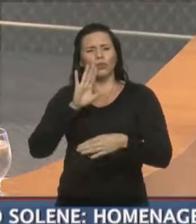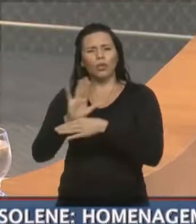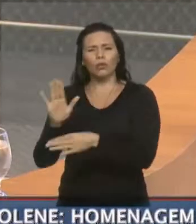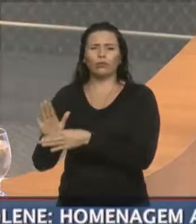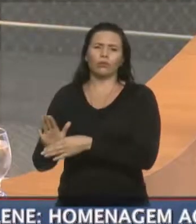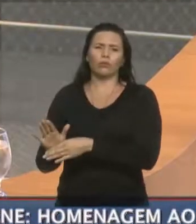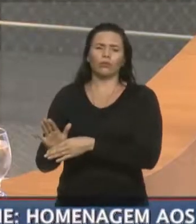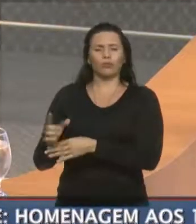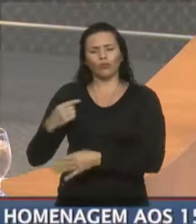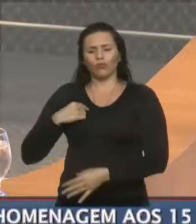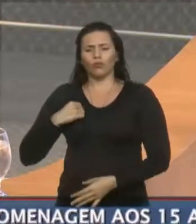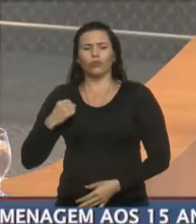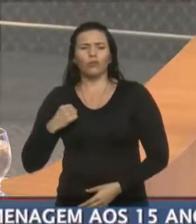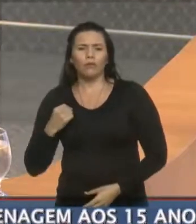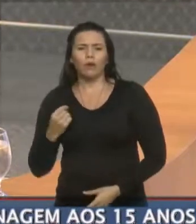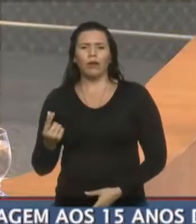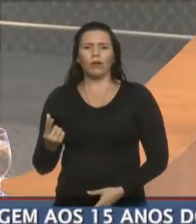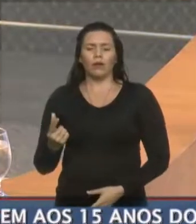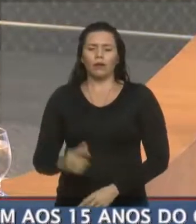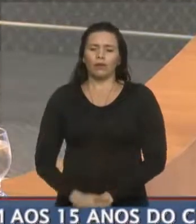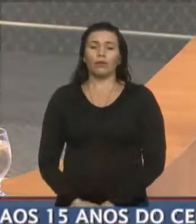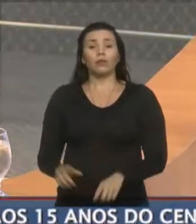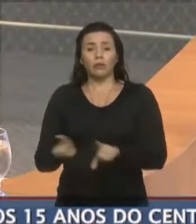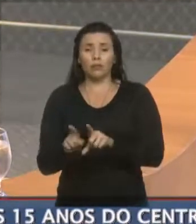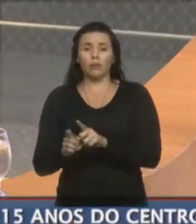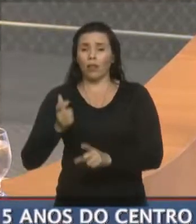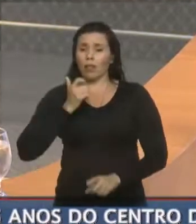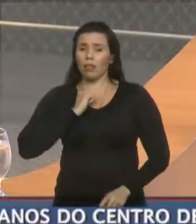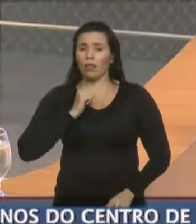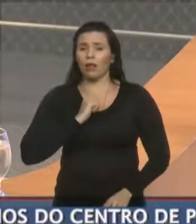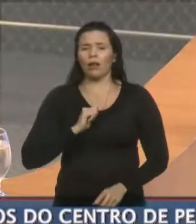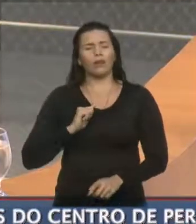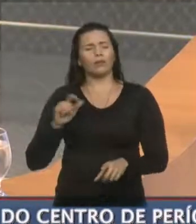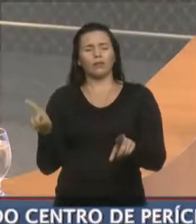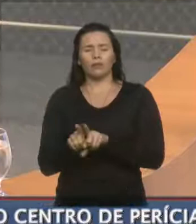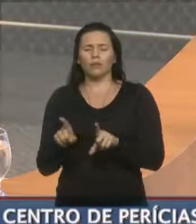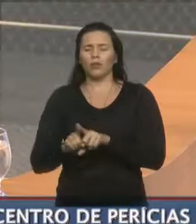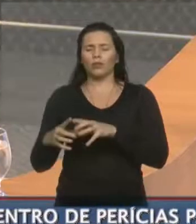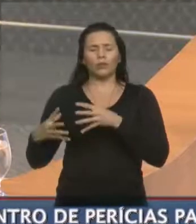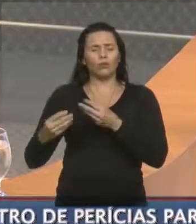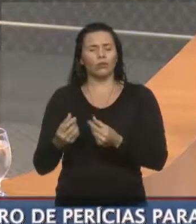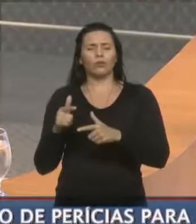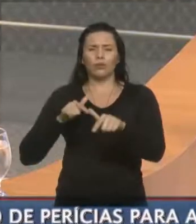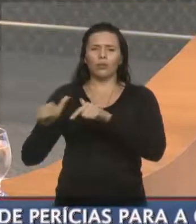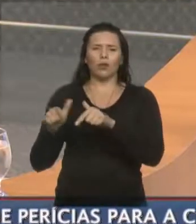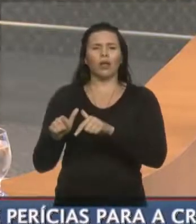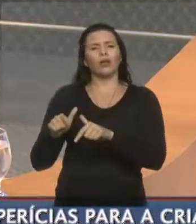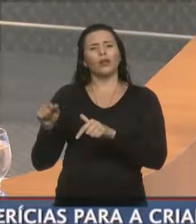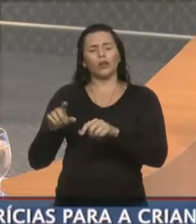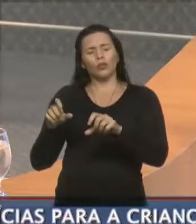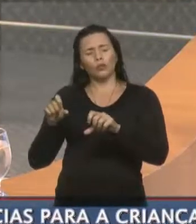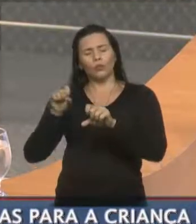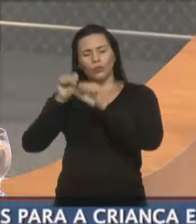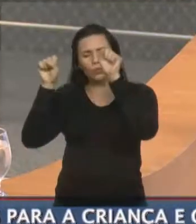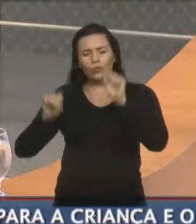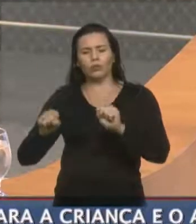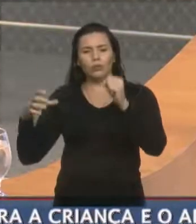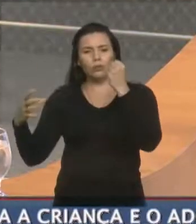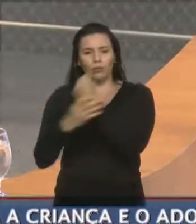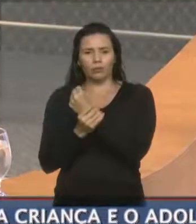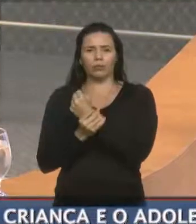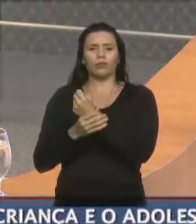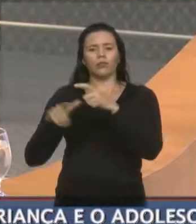voluntariamente para essa função, como os delegados e demais funcionários que compõem o sistema de segurança e atuam nessa